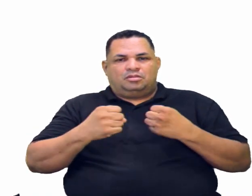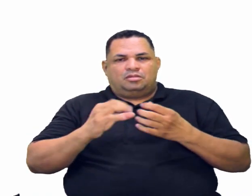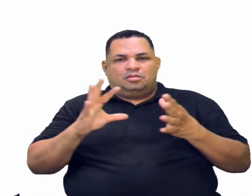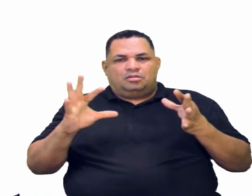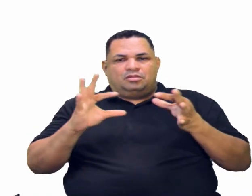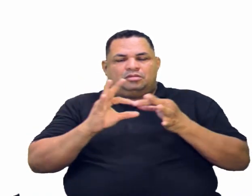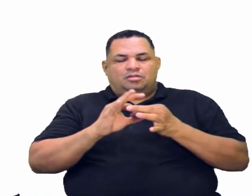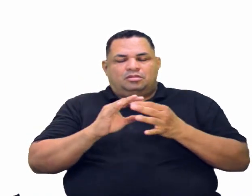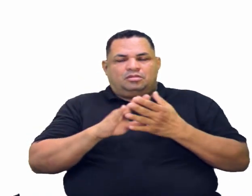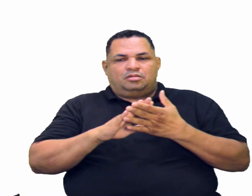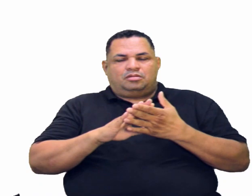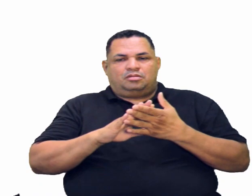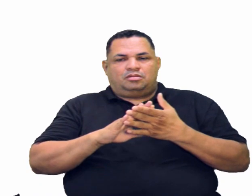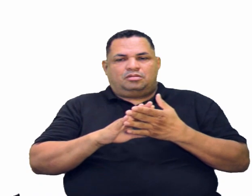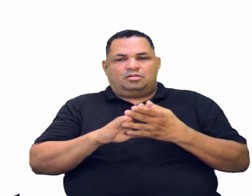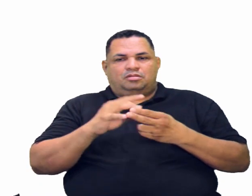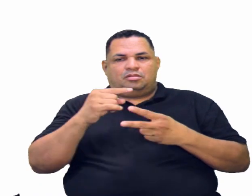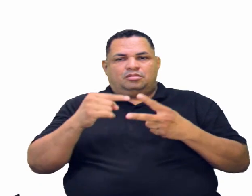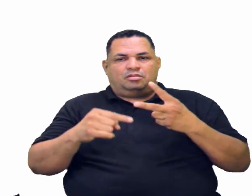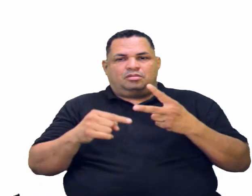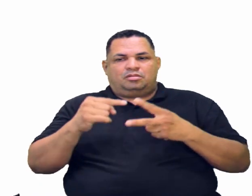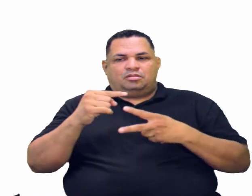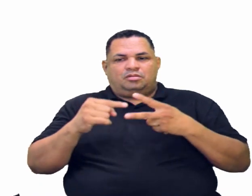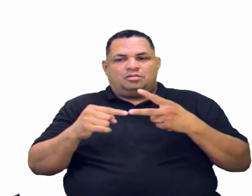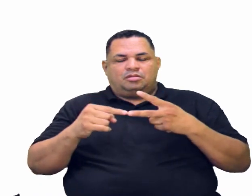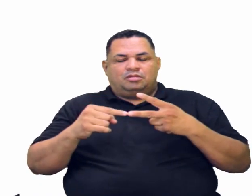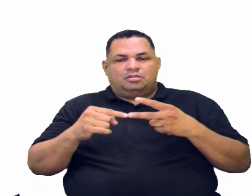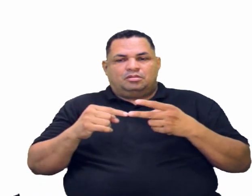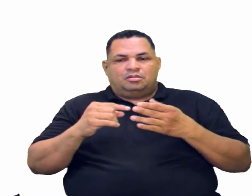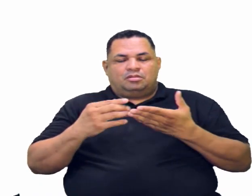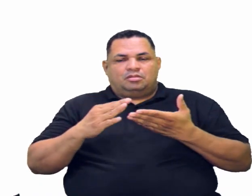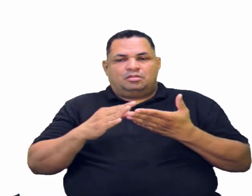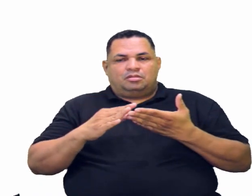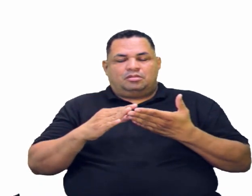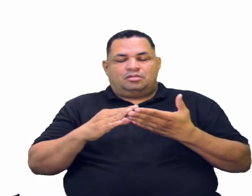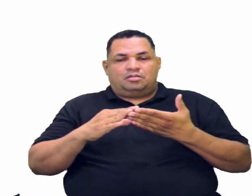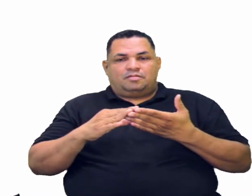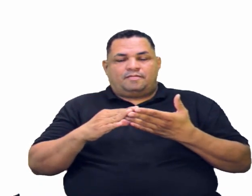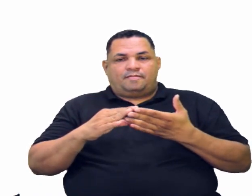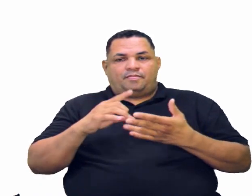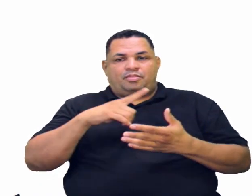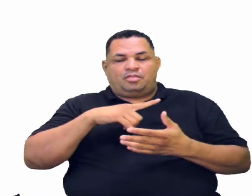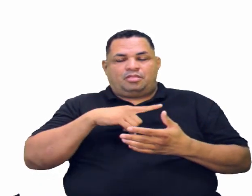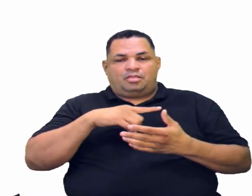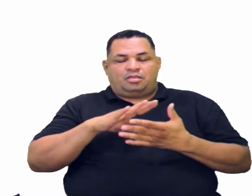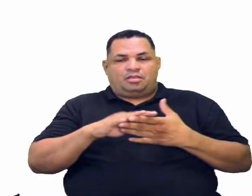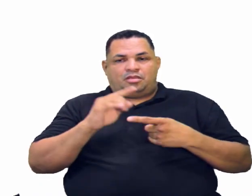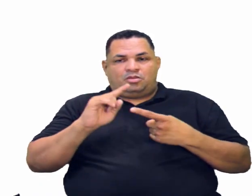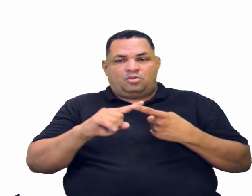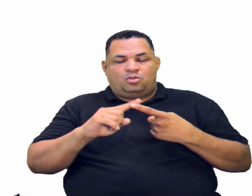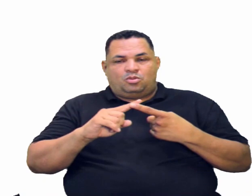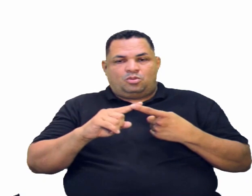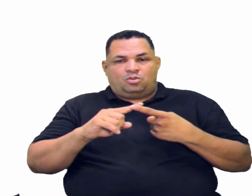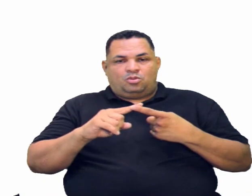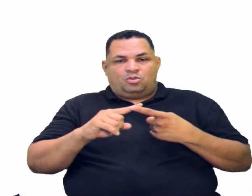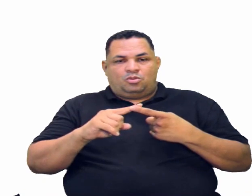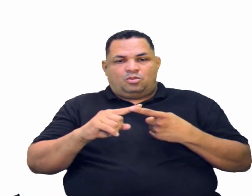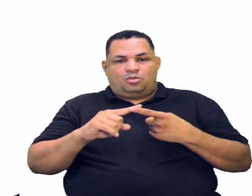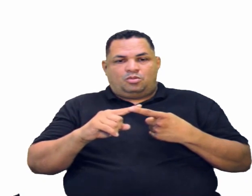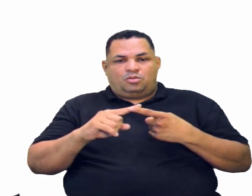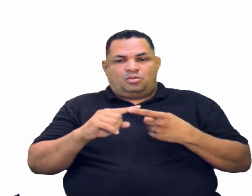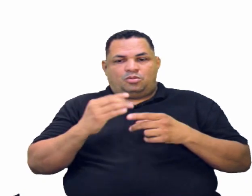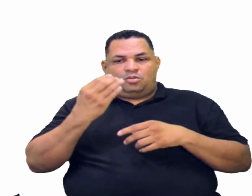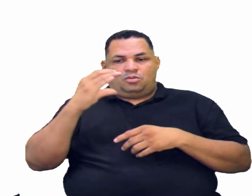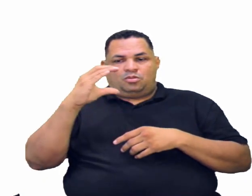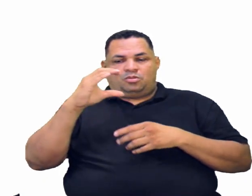ligação e do meu composto. Essa parte aqui vai formar um produto, né? A parte desse carbono